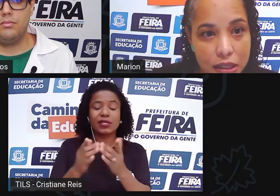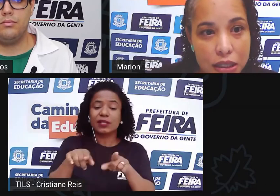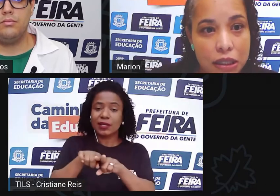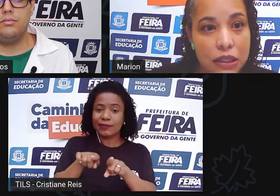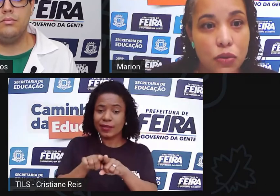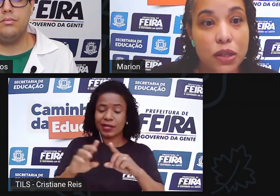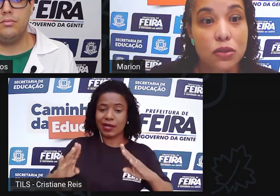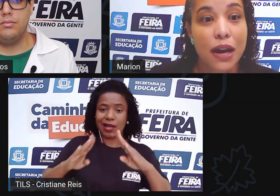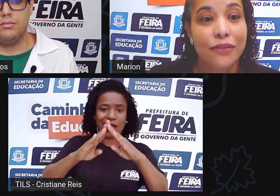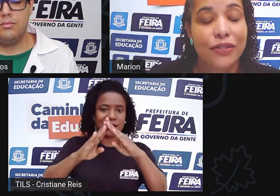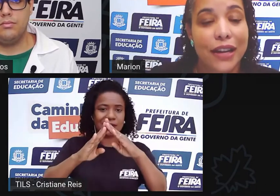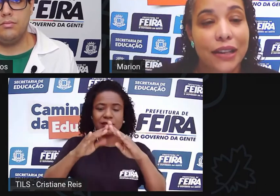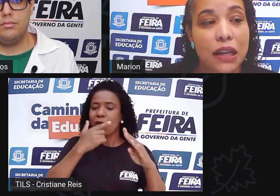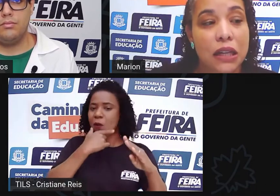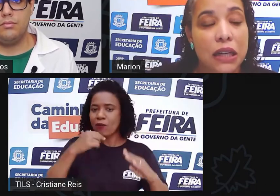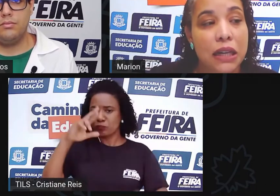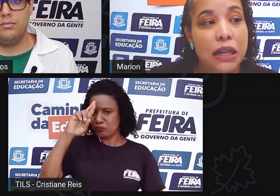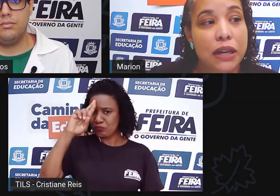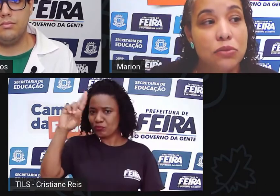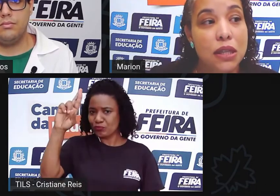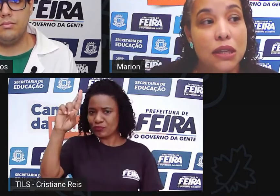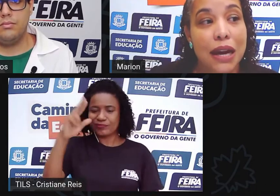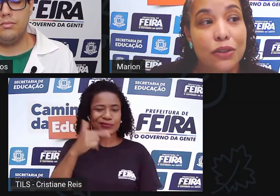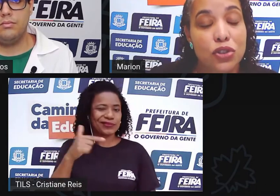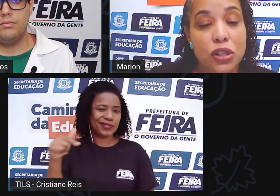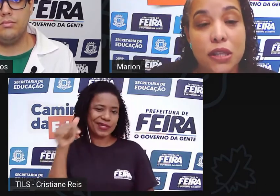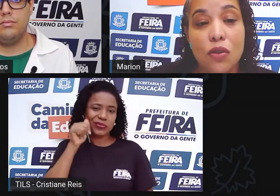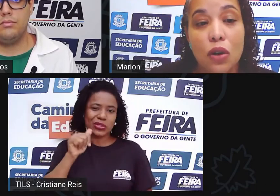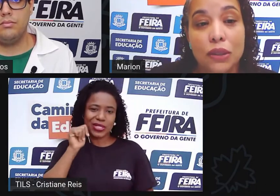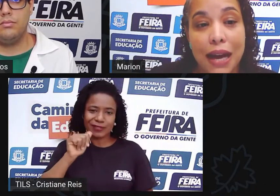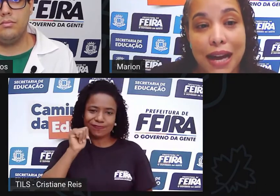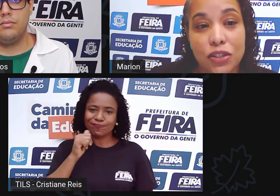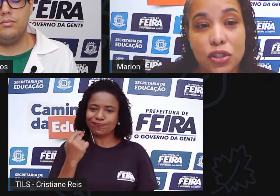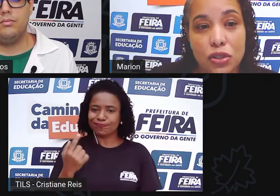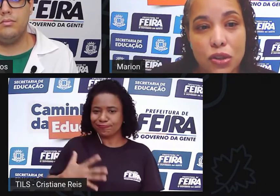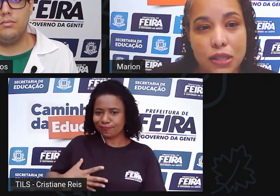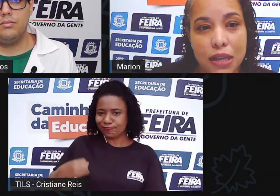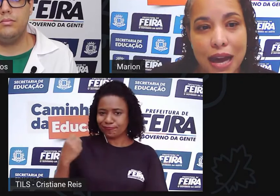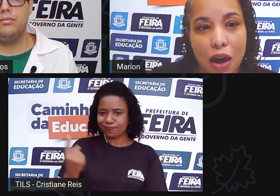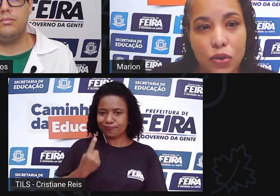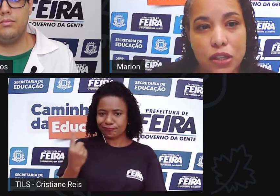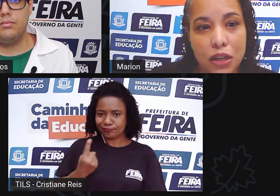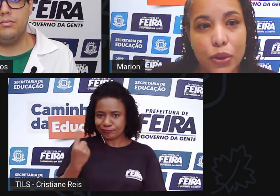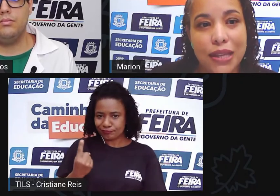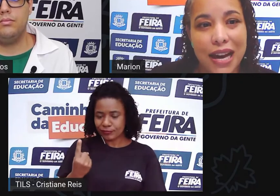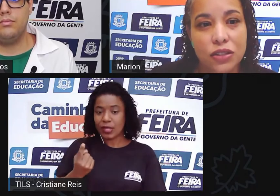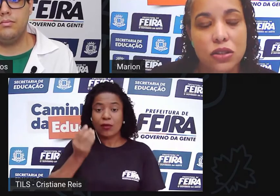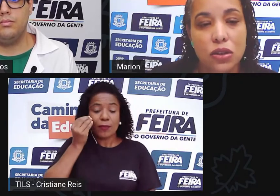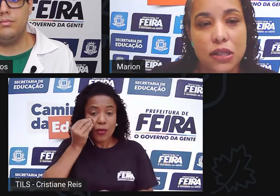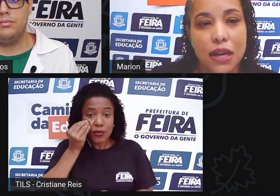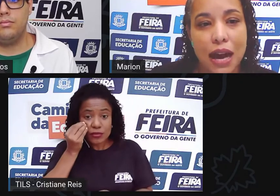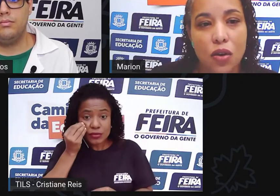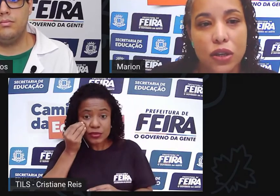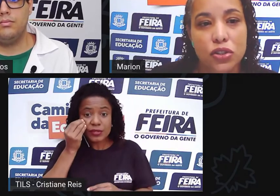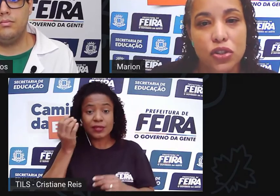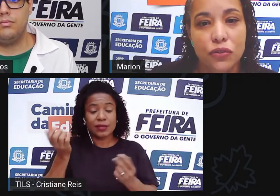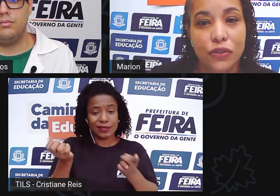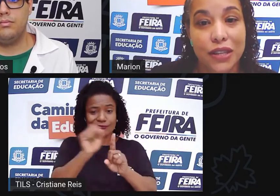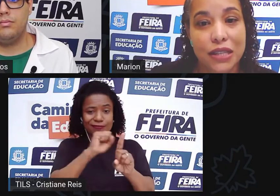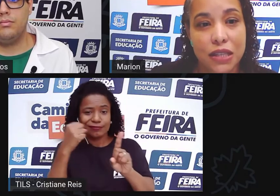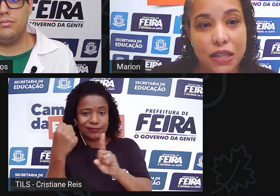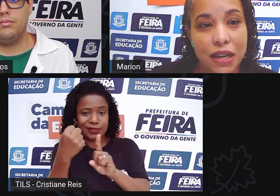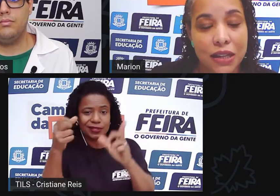mulheres. Então, isso revela um cenário de desigualdade social, iniquidade social que a